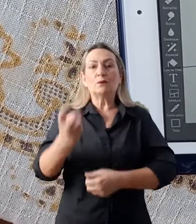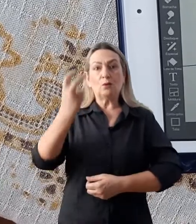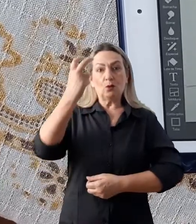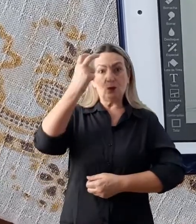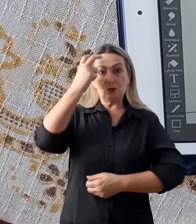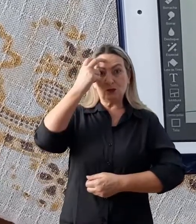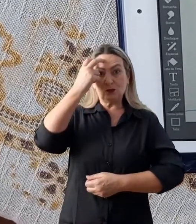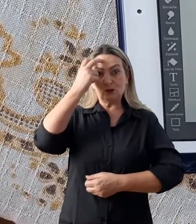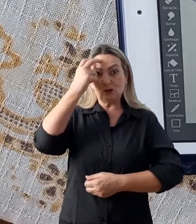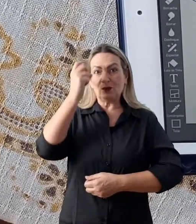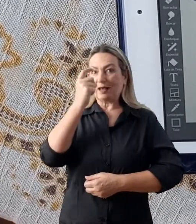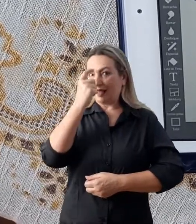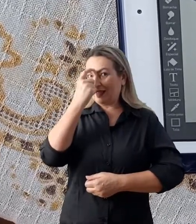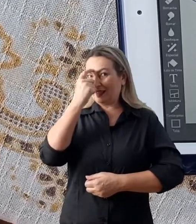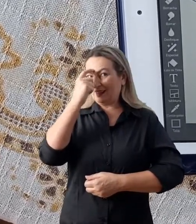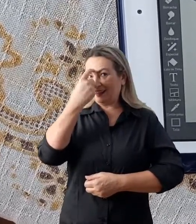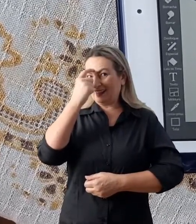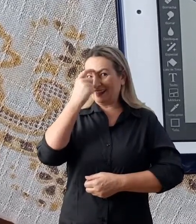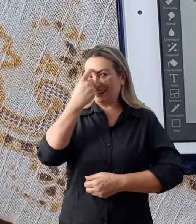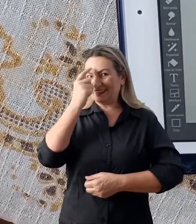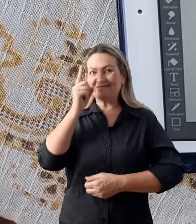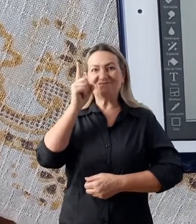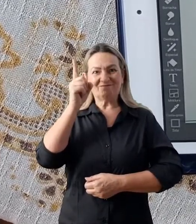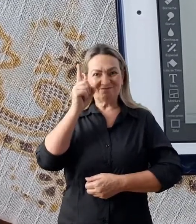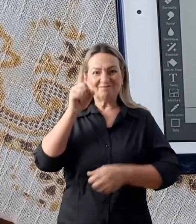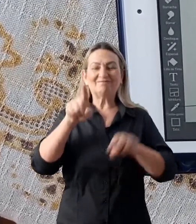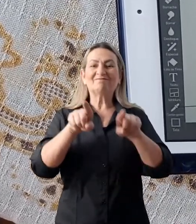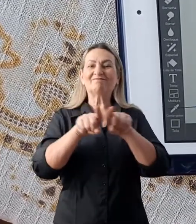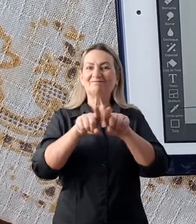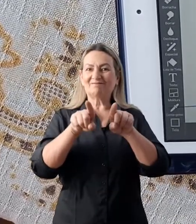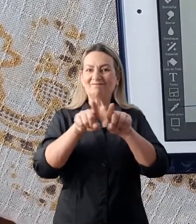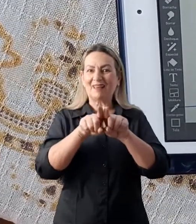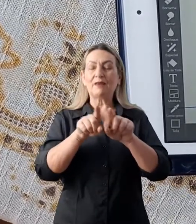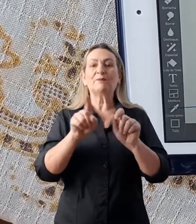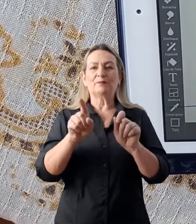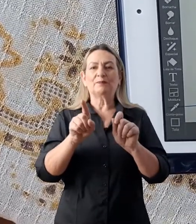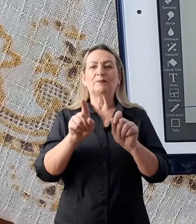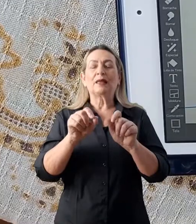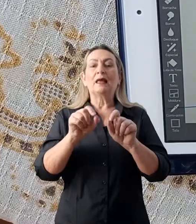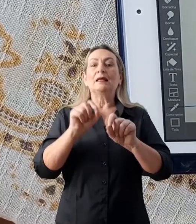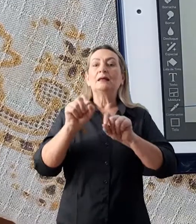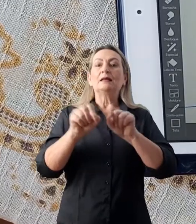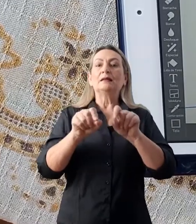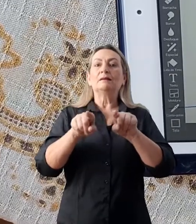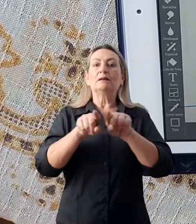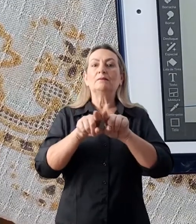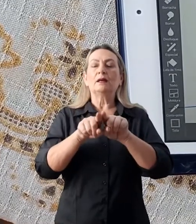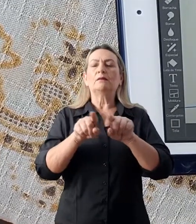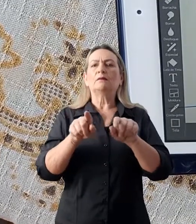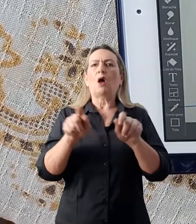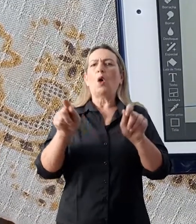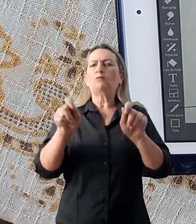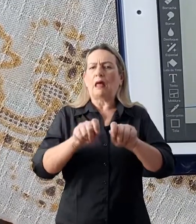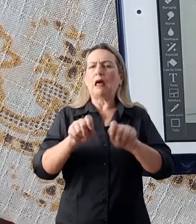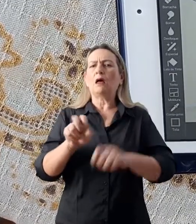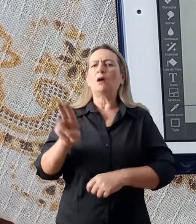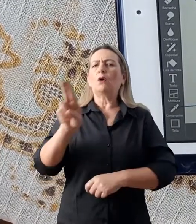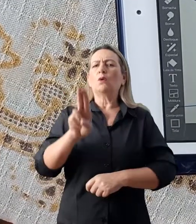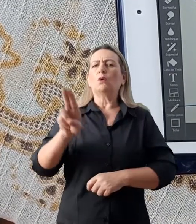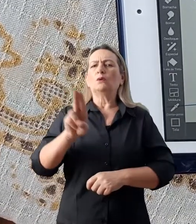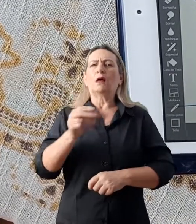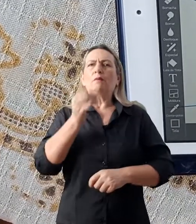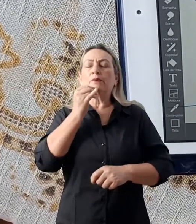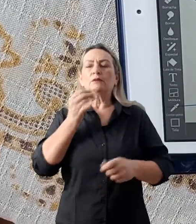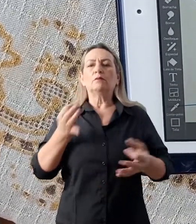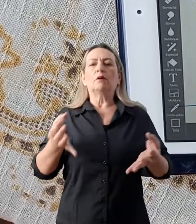Então é possível trabalhar muito também com a mandala dentro de terapias, como